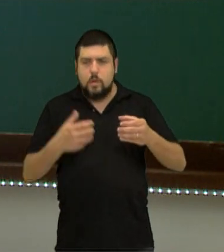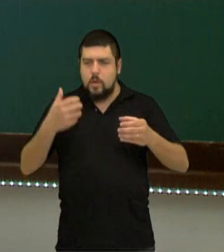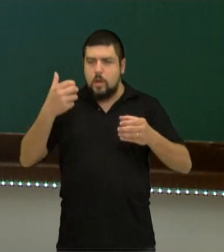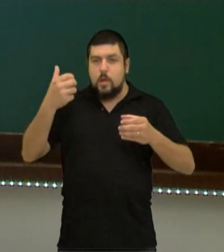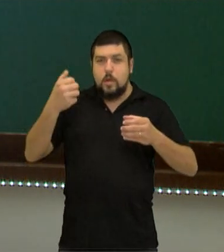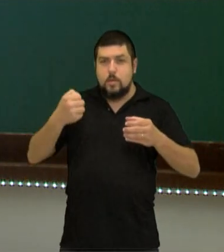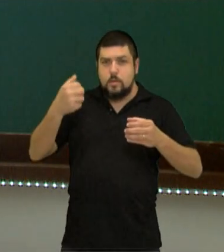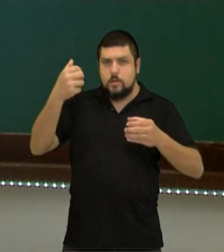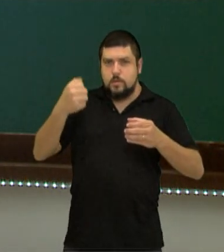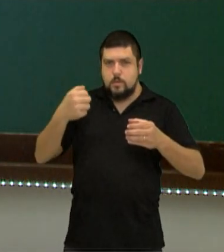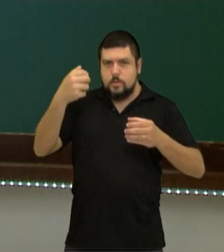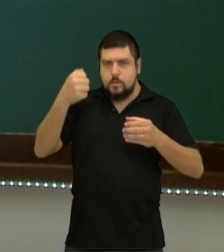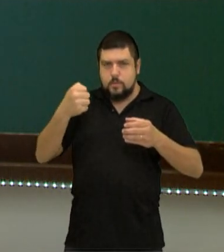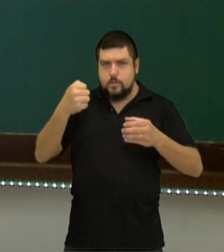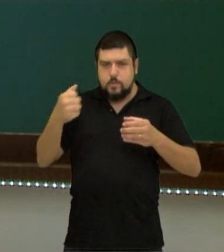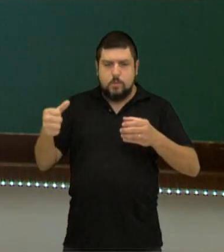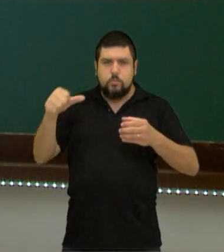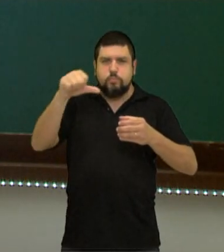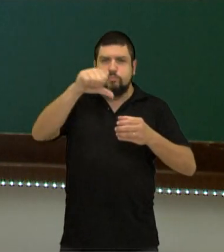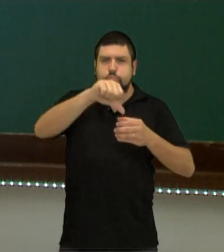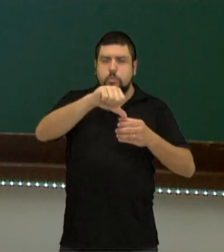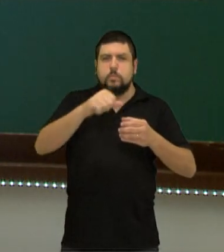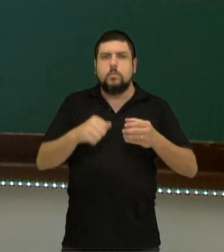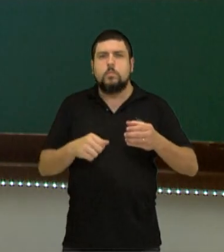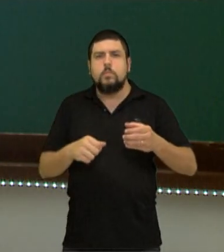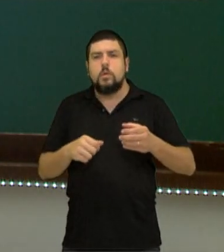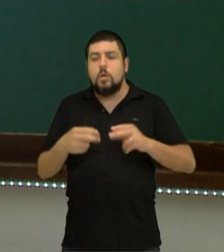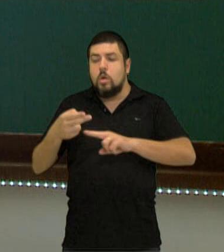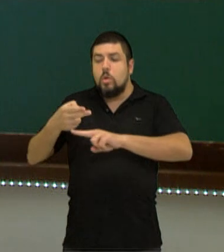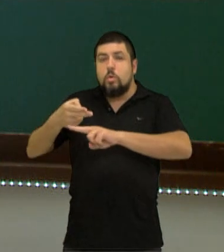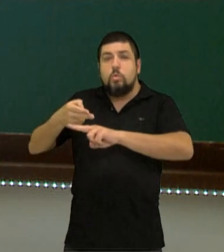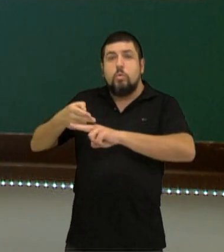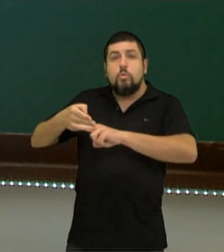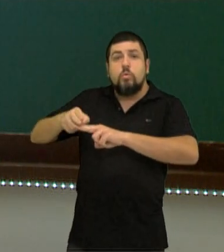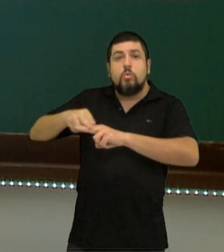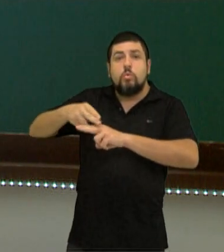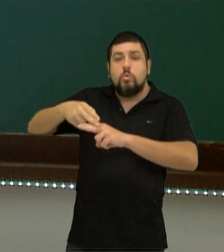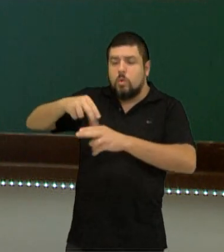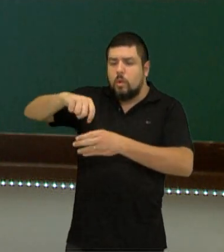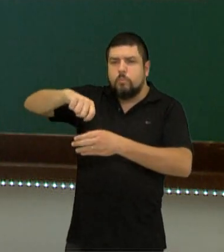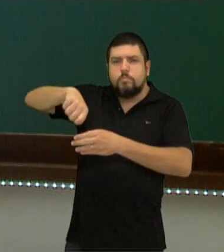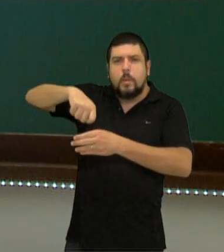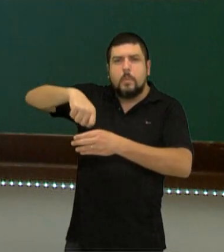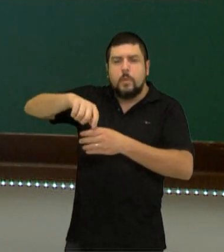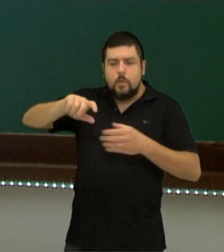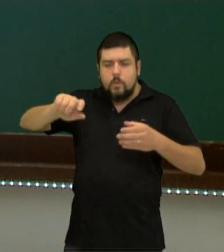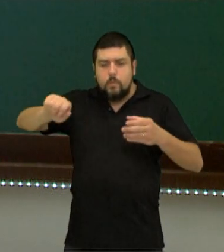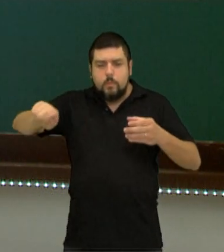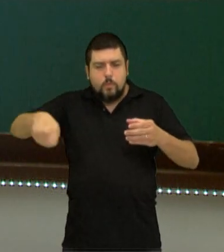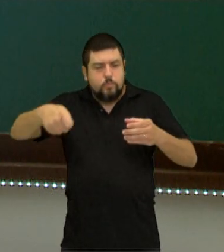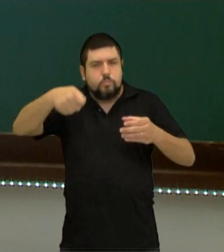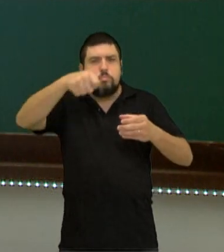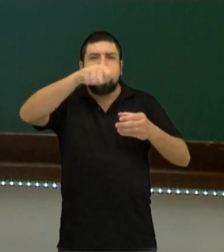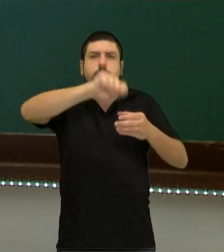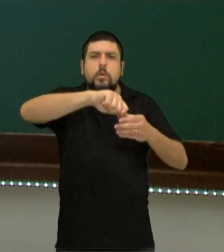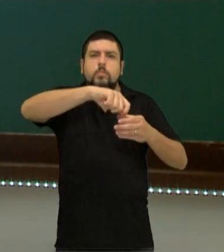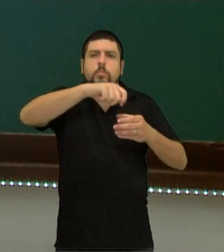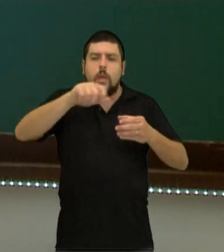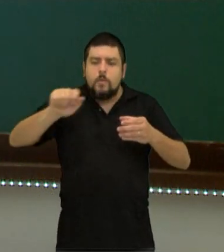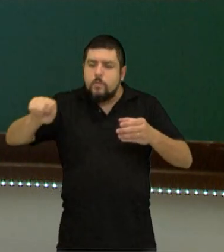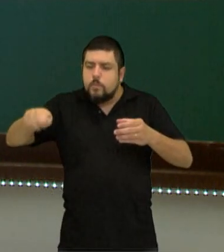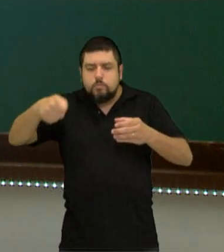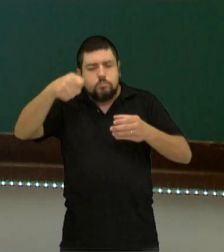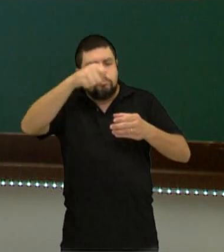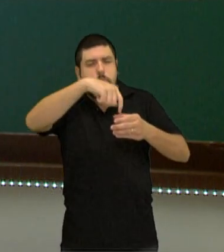leite, ok? Achocolatado dissolvido. Pegamos achocolatado em pó, colocamos algumas colheres